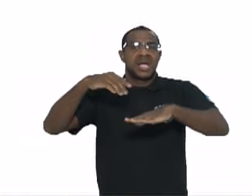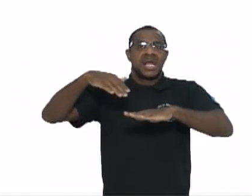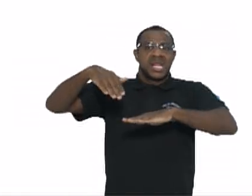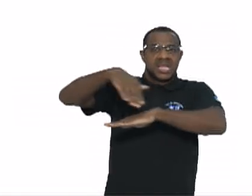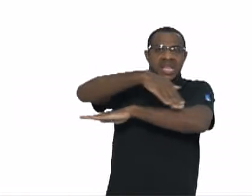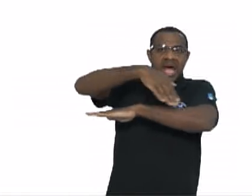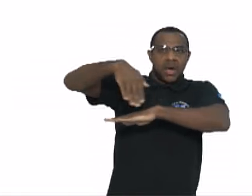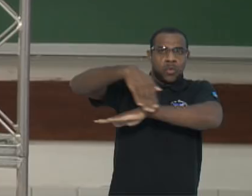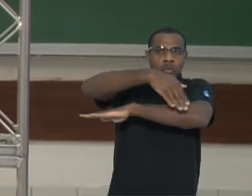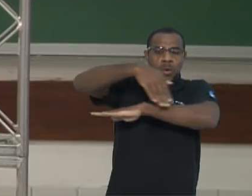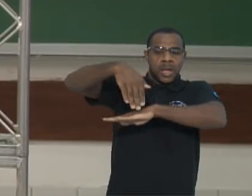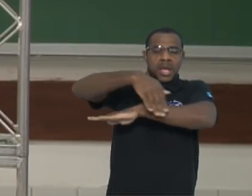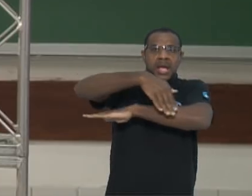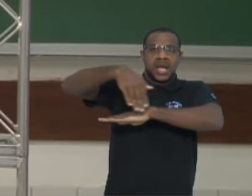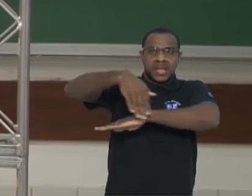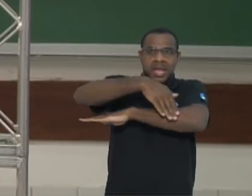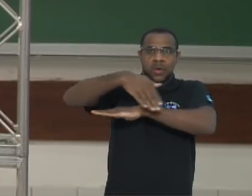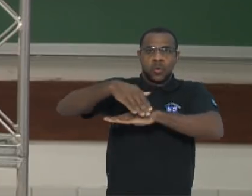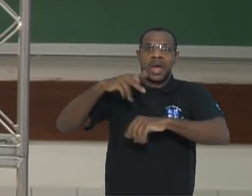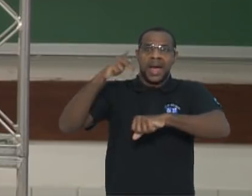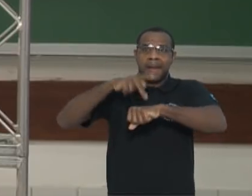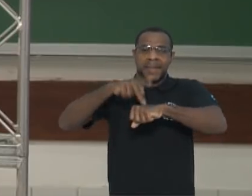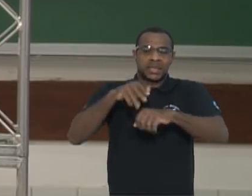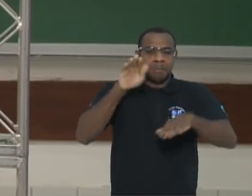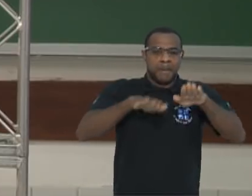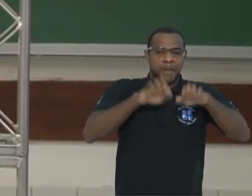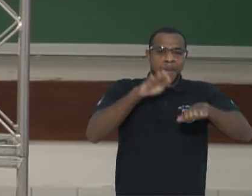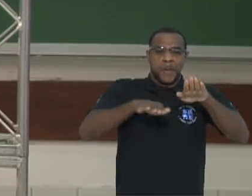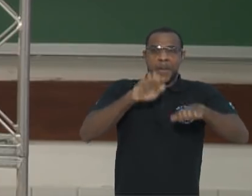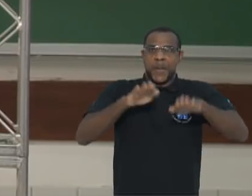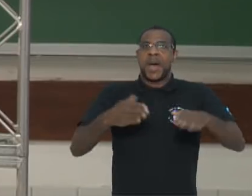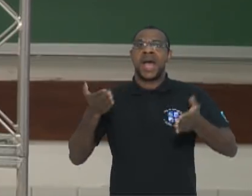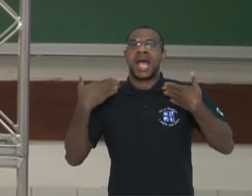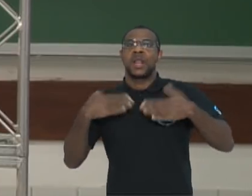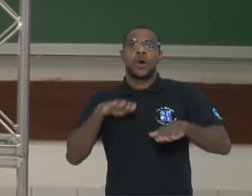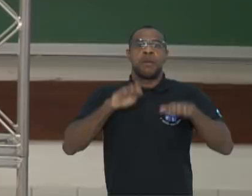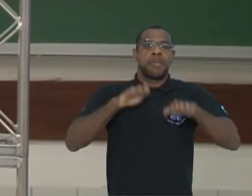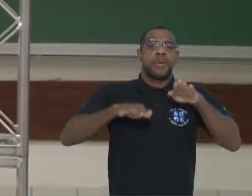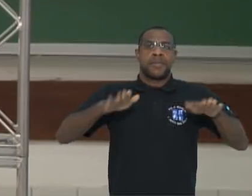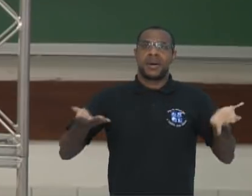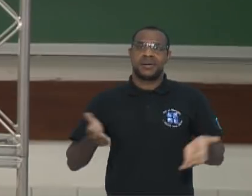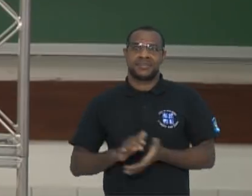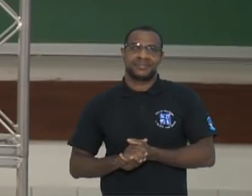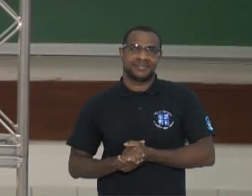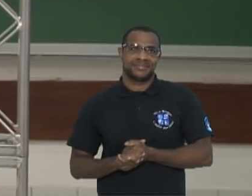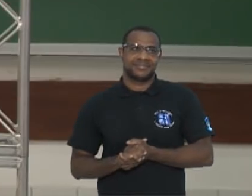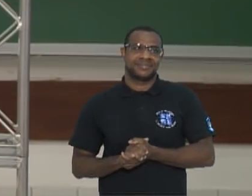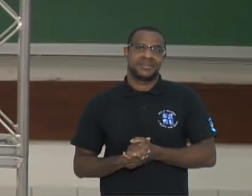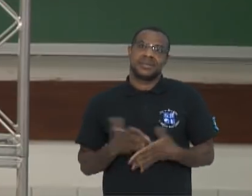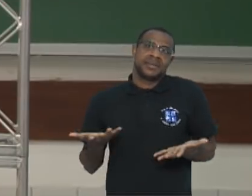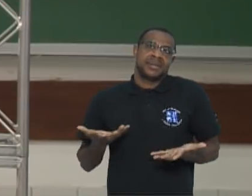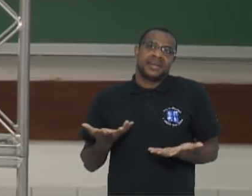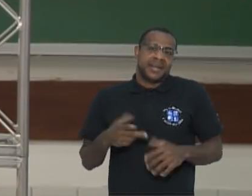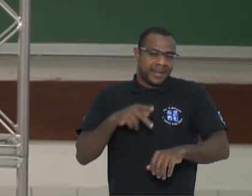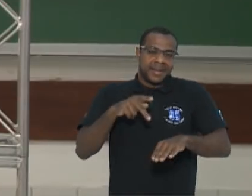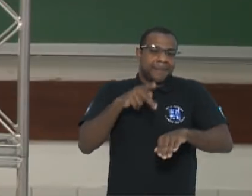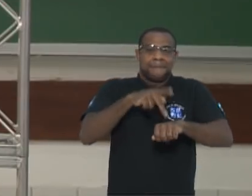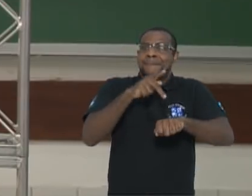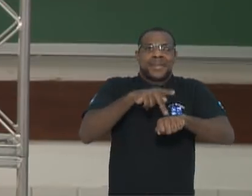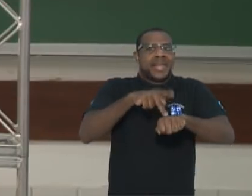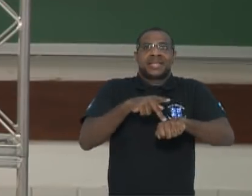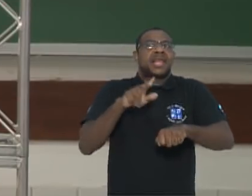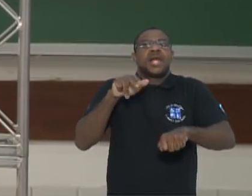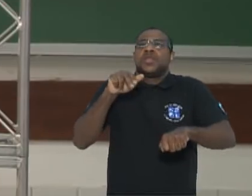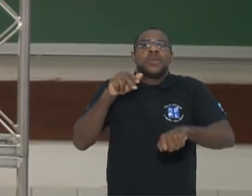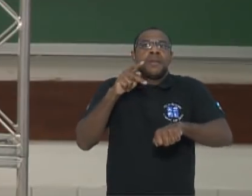pedras são objetos inanimados, né? Não tem como as pedras terem características, por exemplo, de sentir calor, que são características